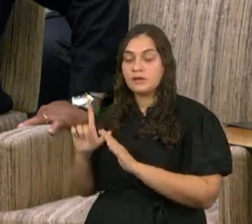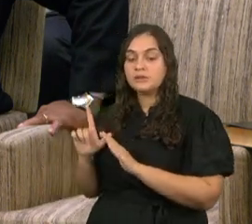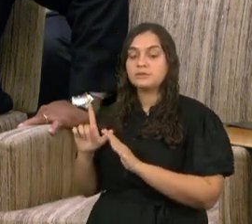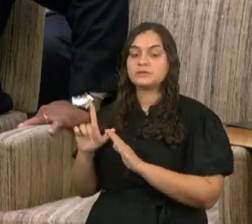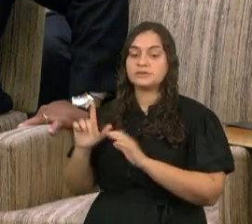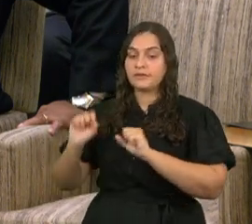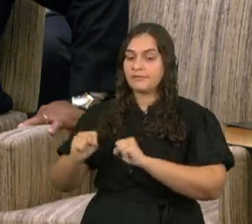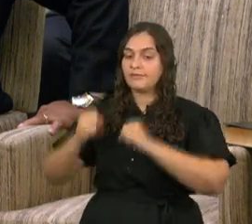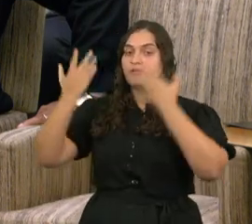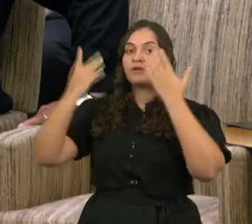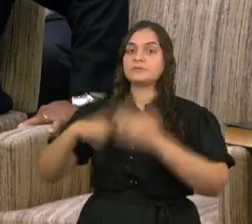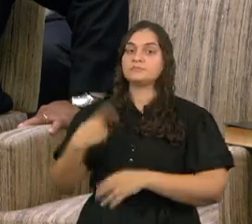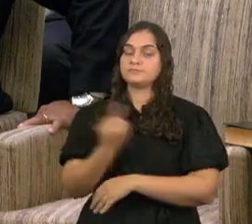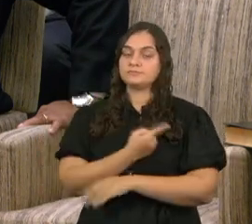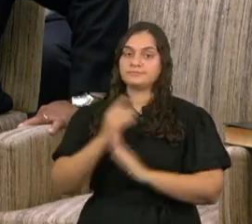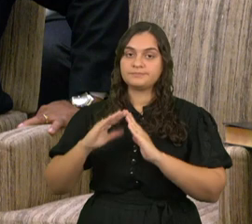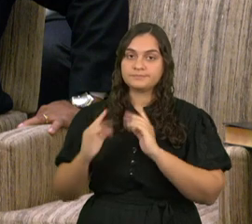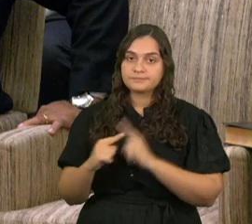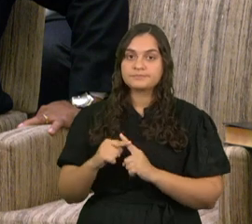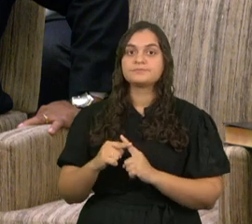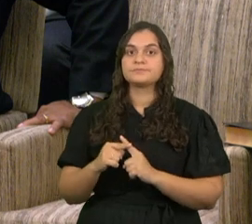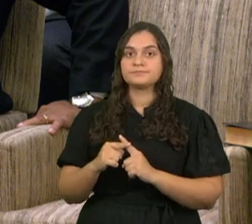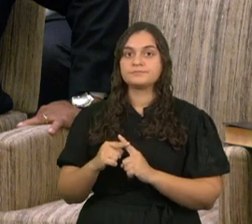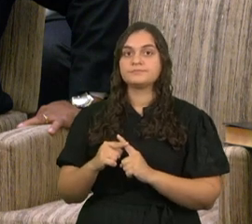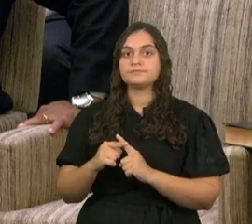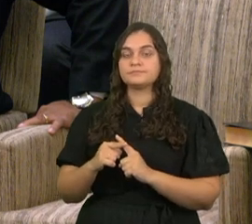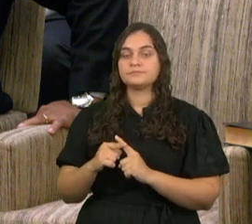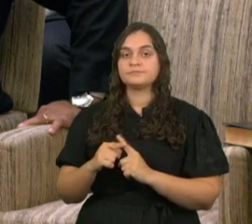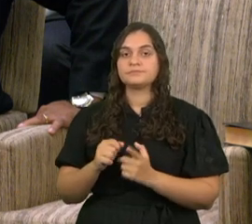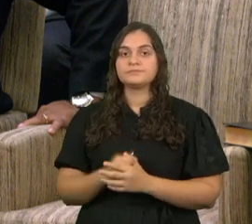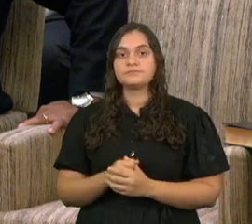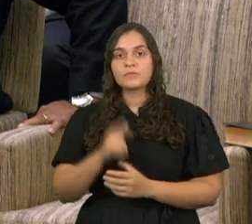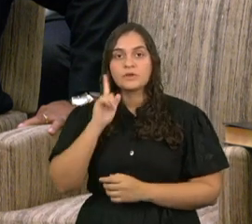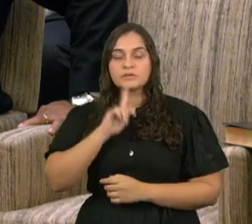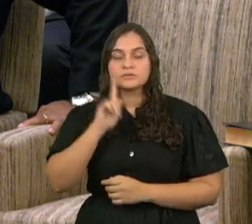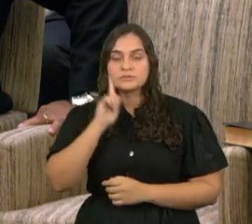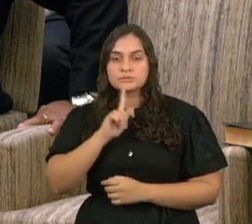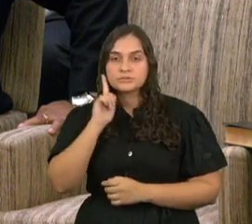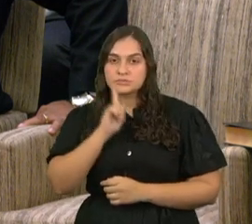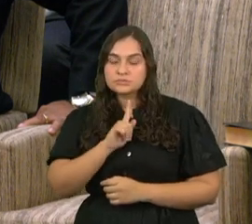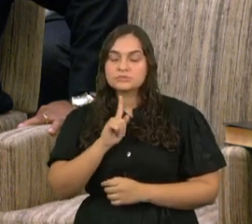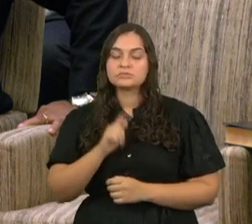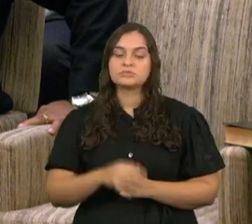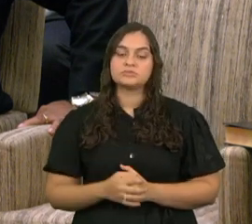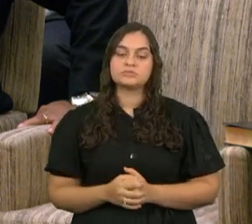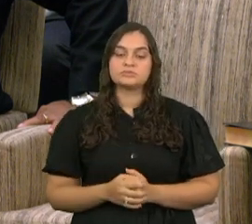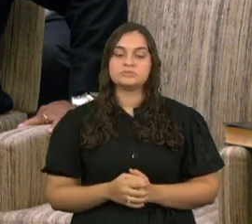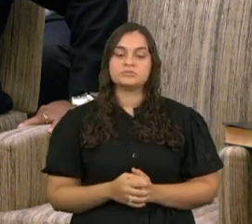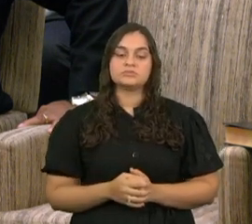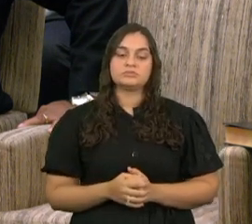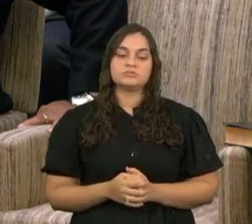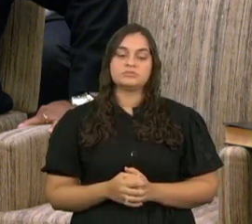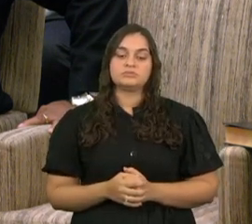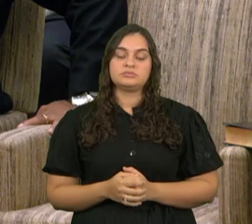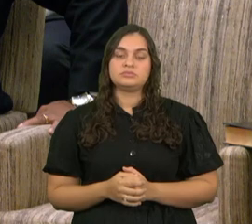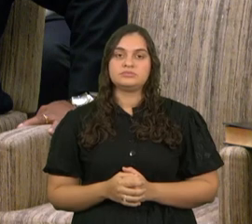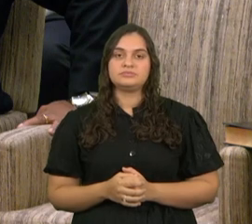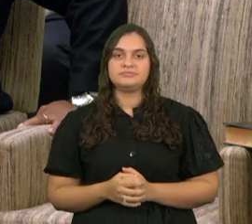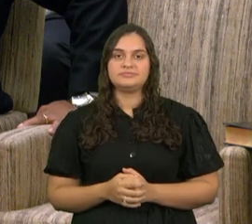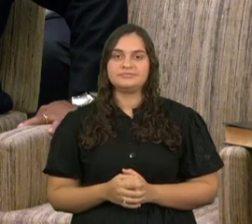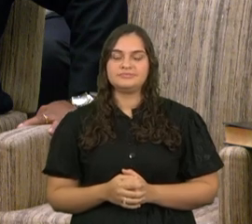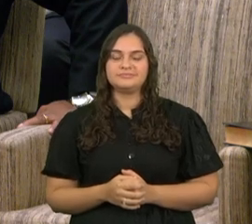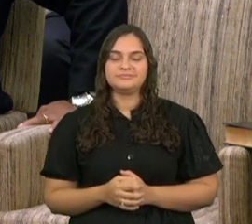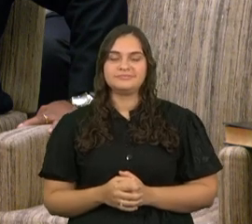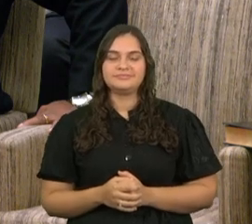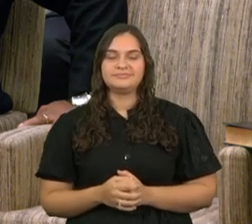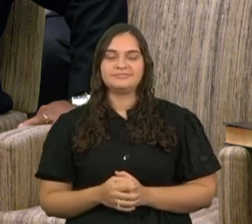onde nós estamos pastoreando ali na cidade de Charlotte, no estado de North Carolina, que é uma